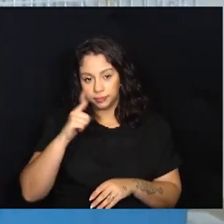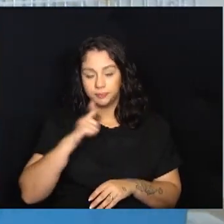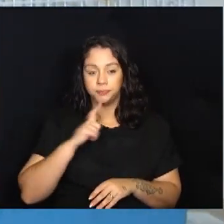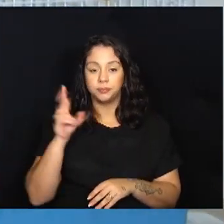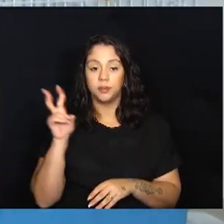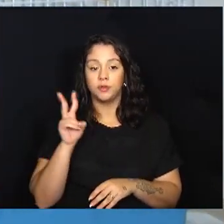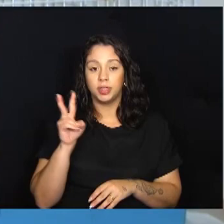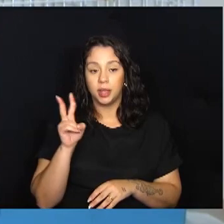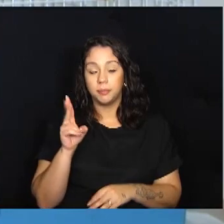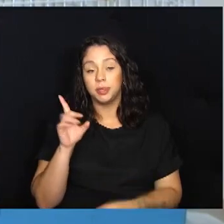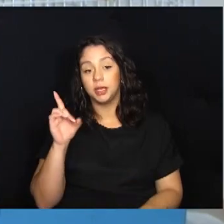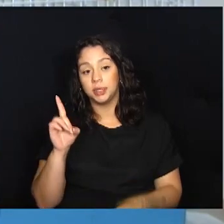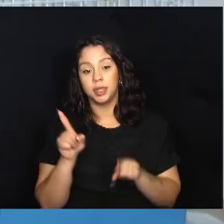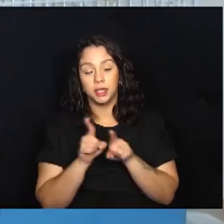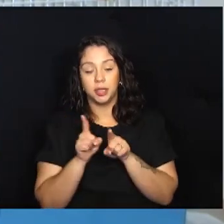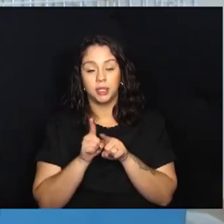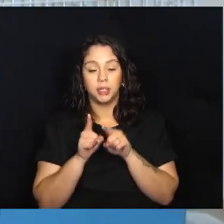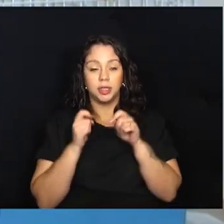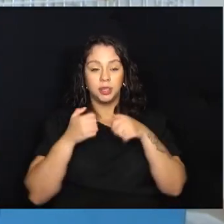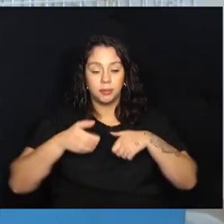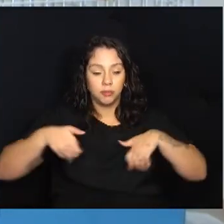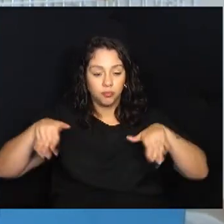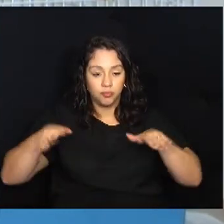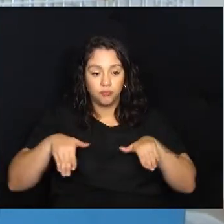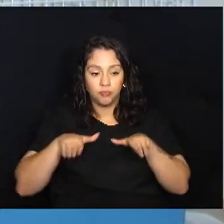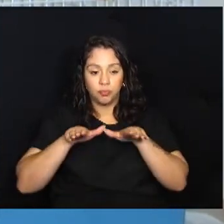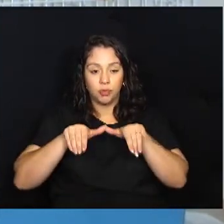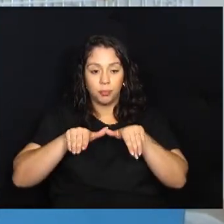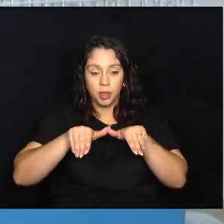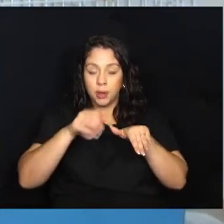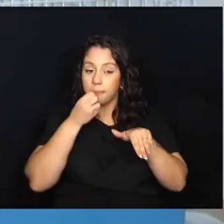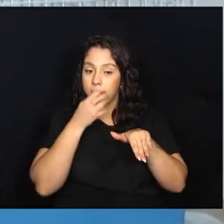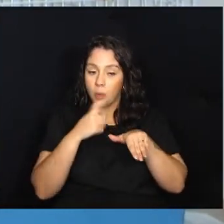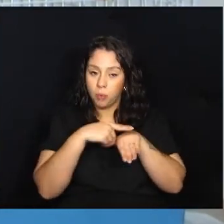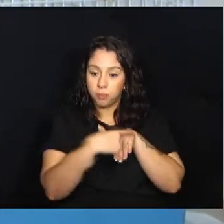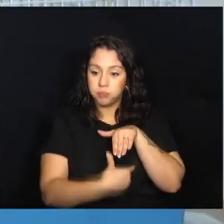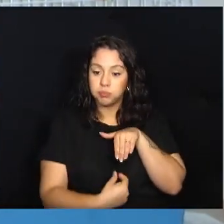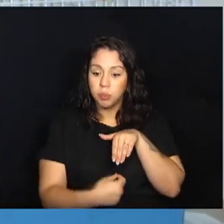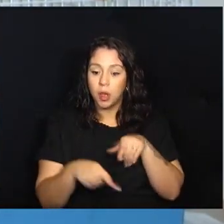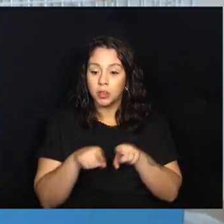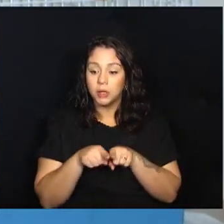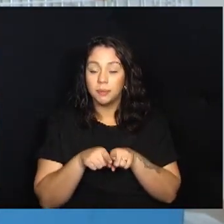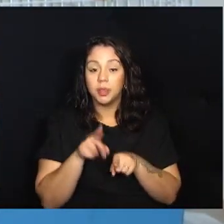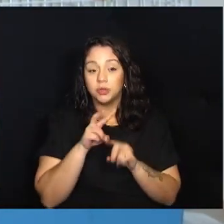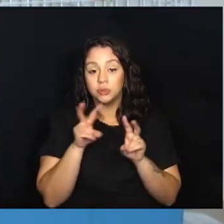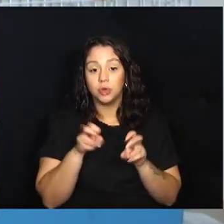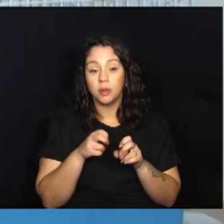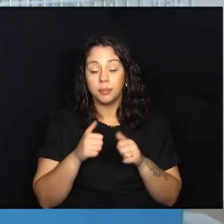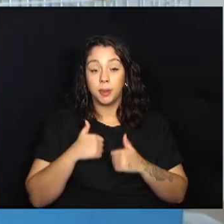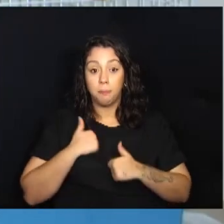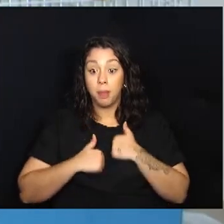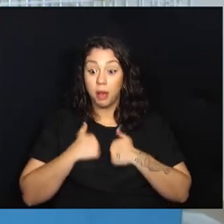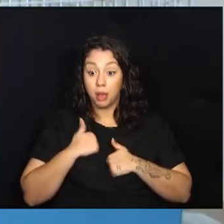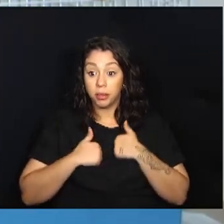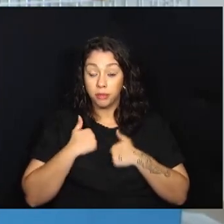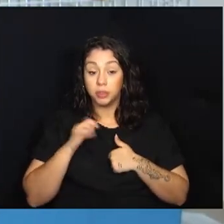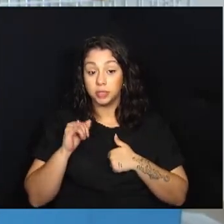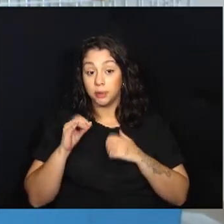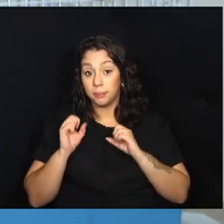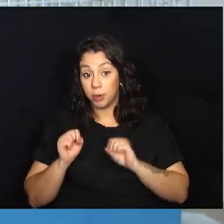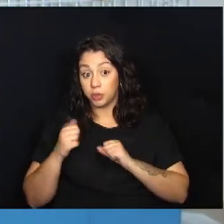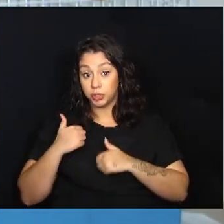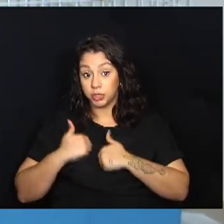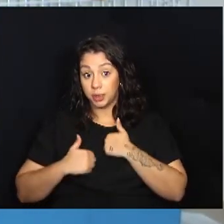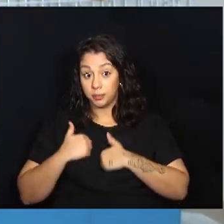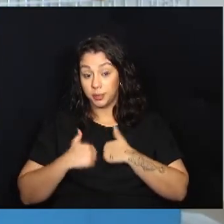terem uma plumagem adequada, né? E também que eles perguntam sobre banho mesmo, se eles podem dar banho, porque a